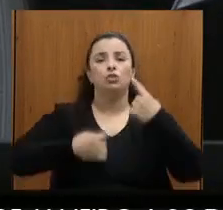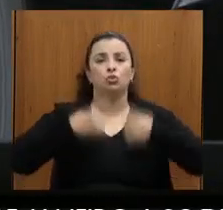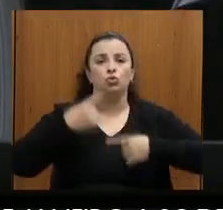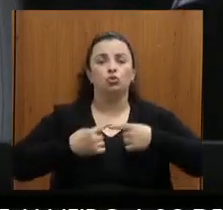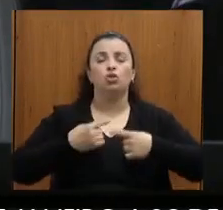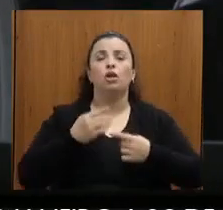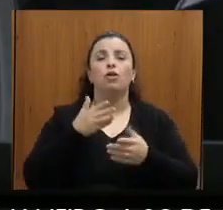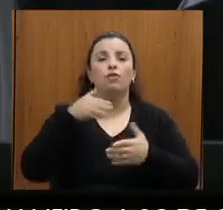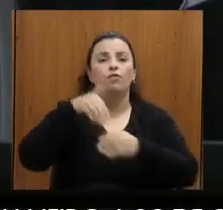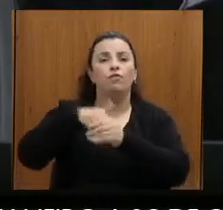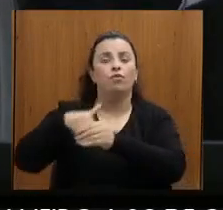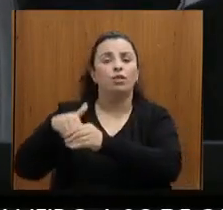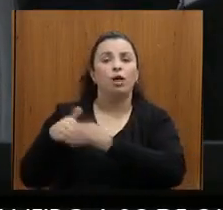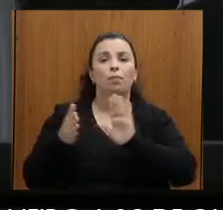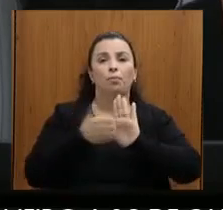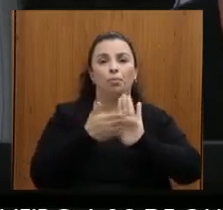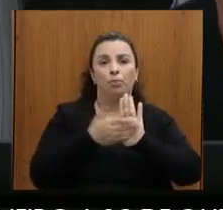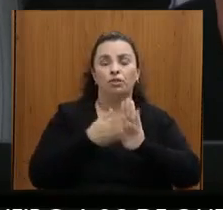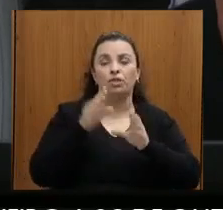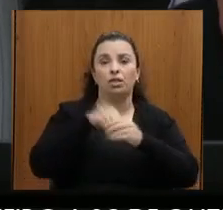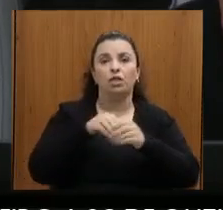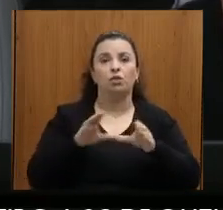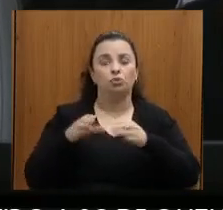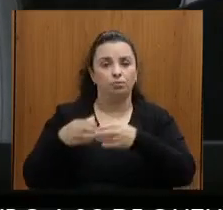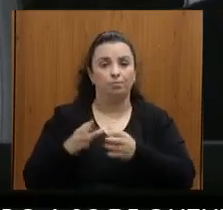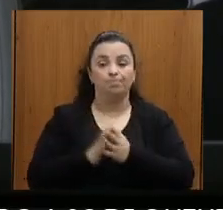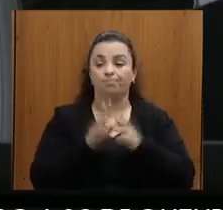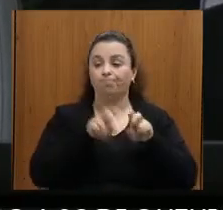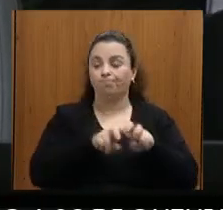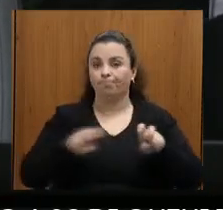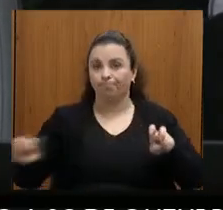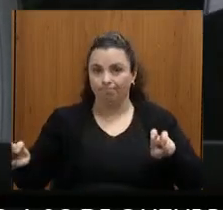comissões. como posição da mesa